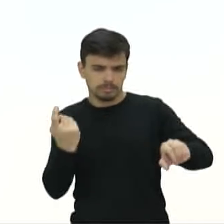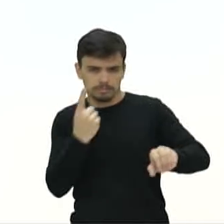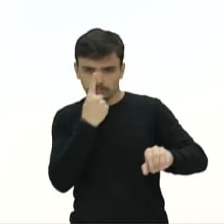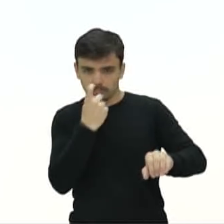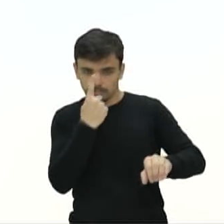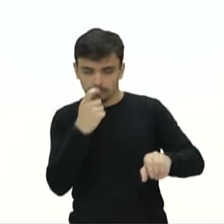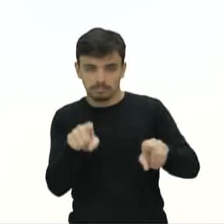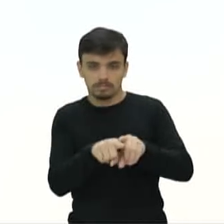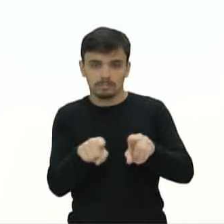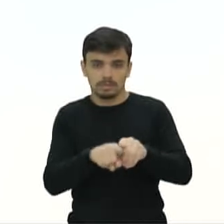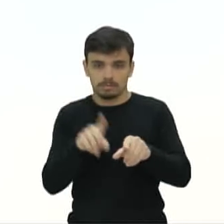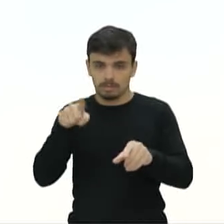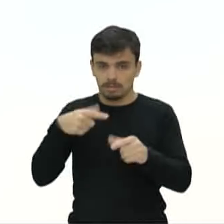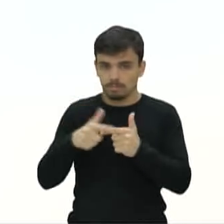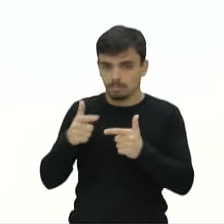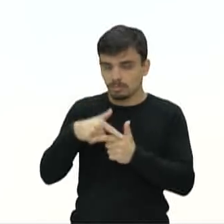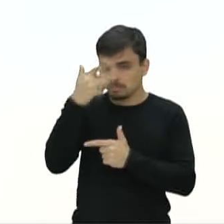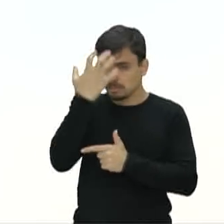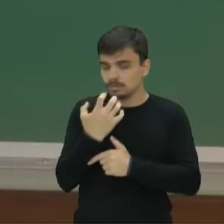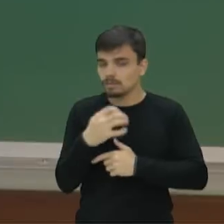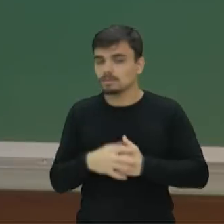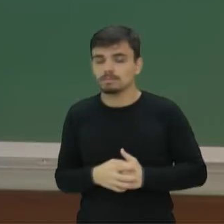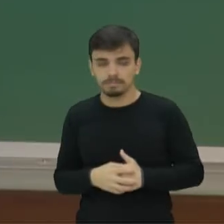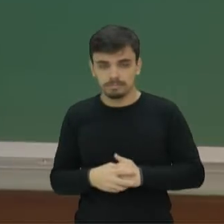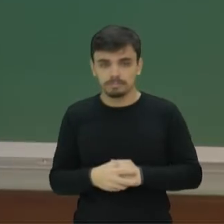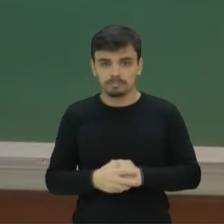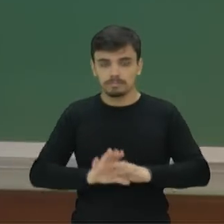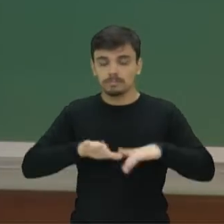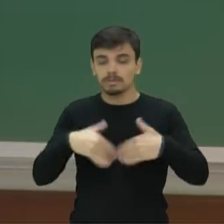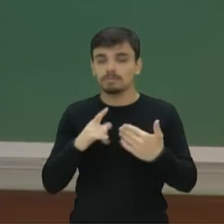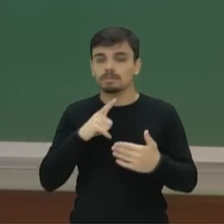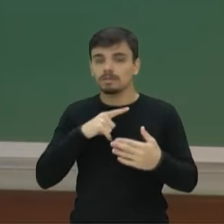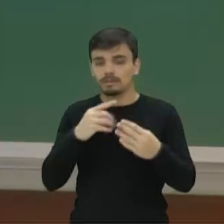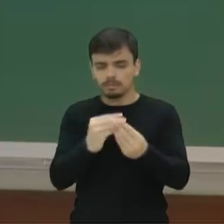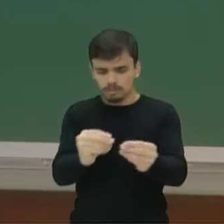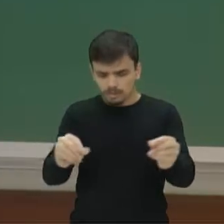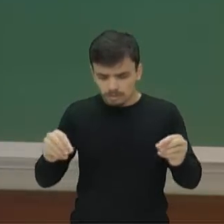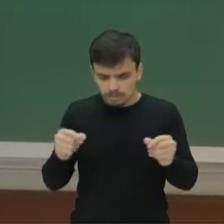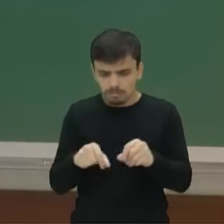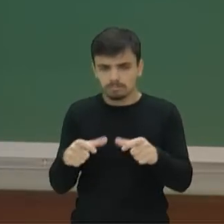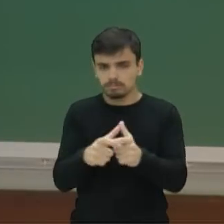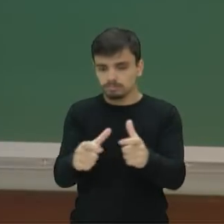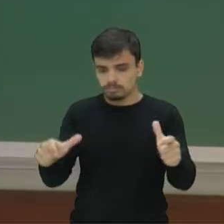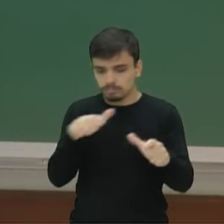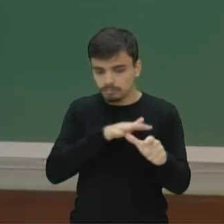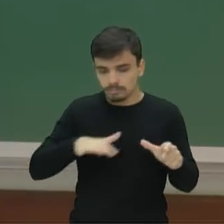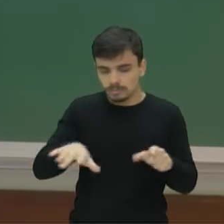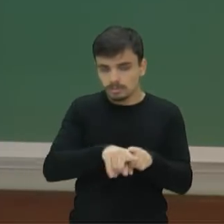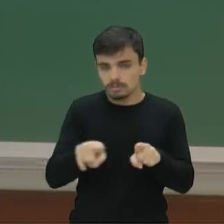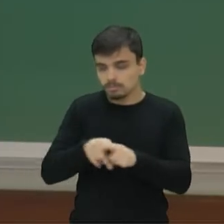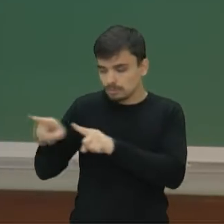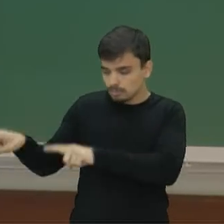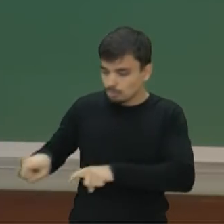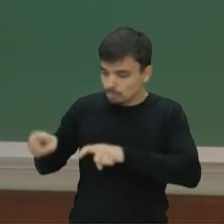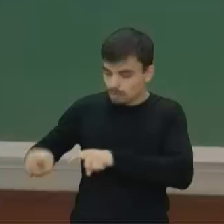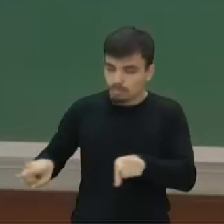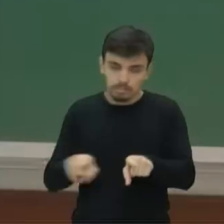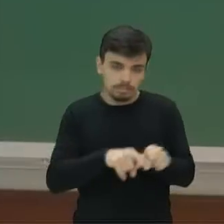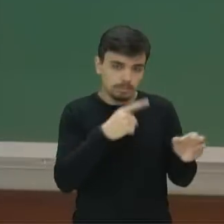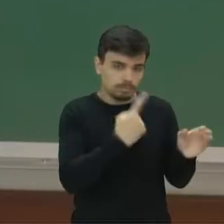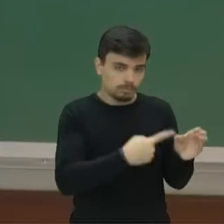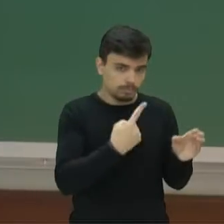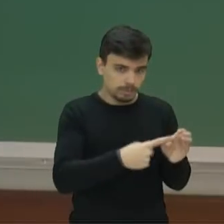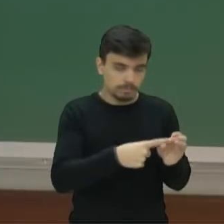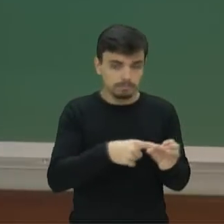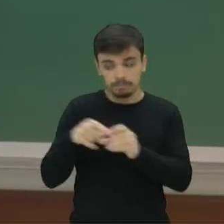também representam problemas sérios. Então nós temos a degradação do solo tanto nas áreas rurais quanto nas áreas urbanas. Nas